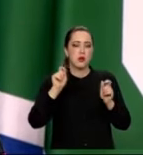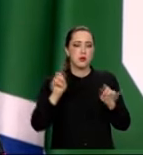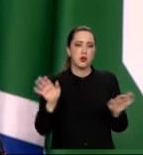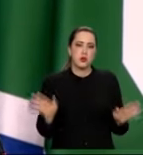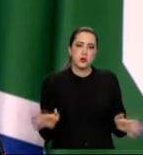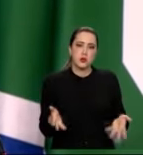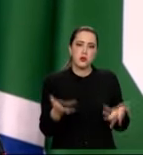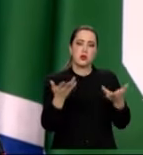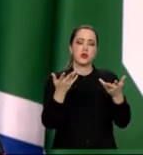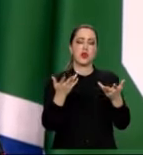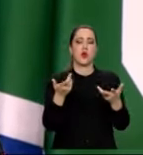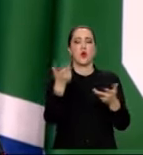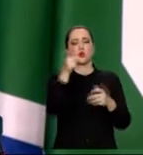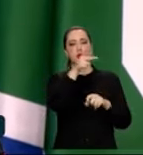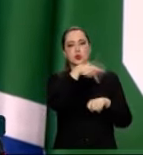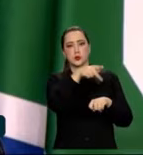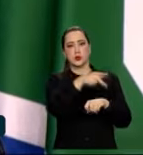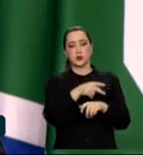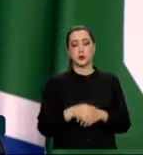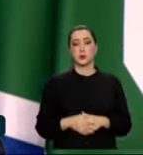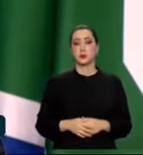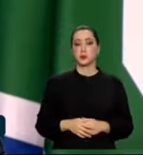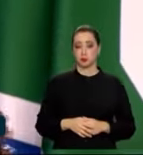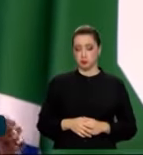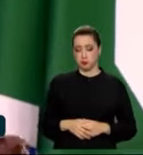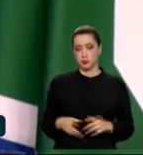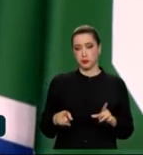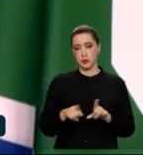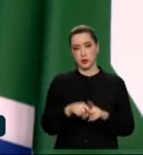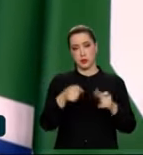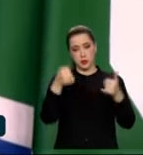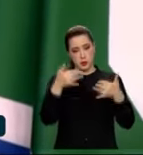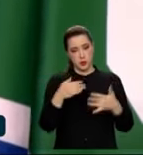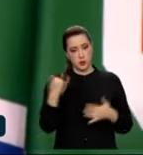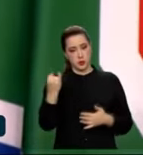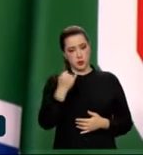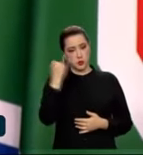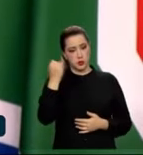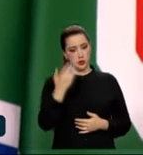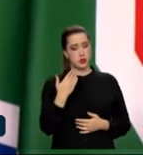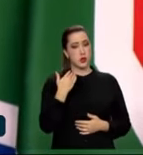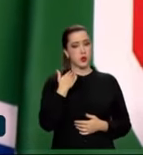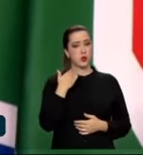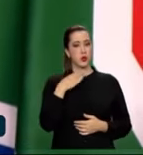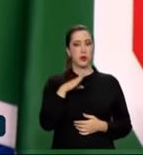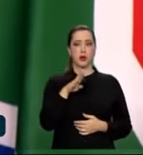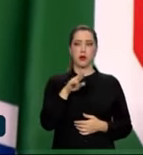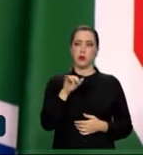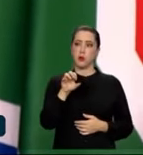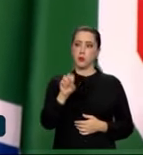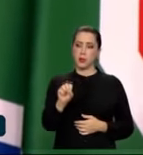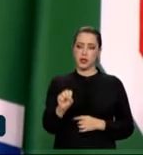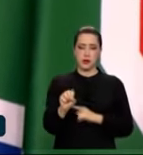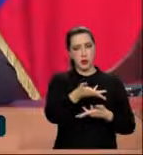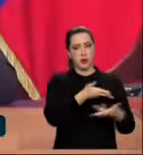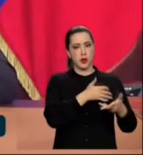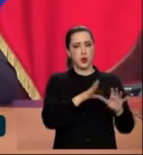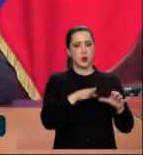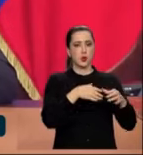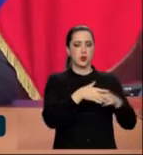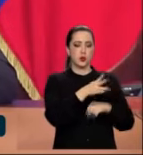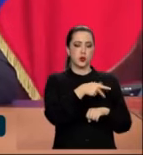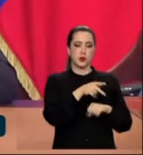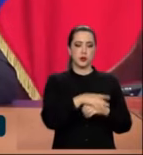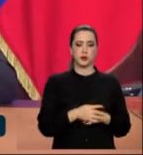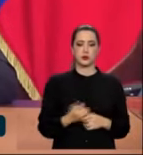transparência e também ser compatível com um sistema de comércio multilateral que apoie uma agenda de desenvolvimento.